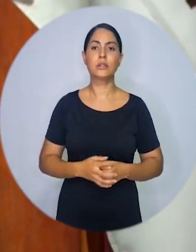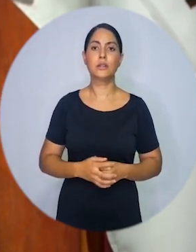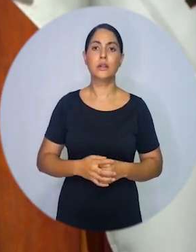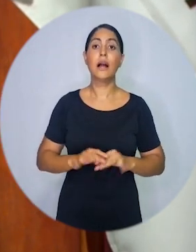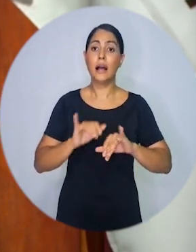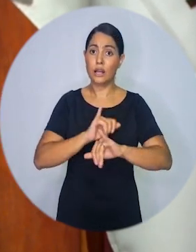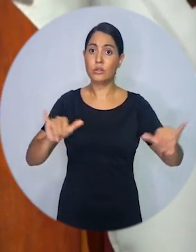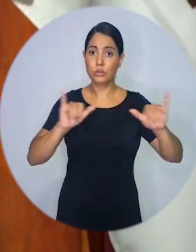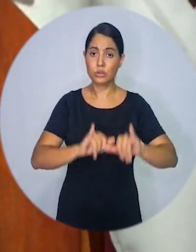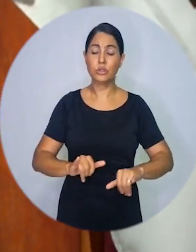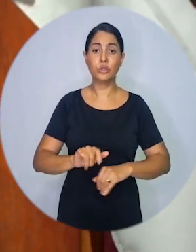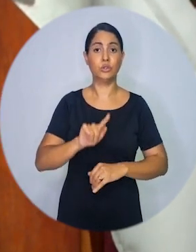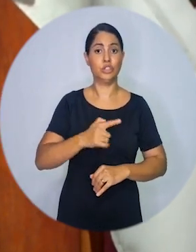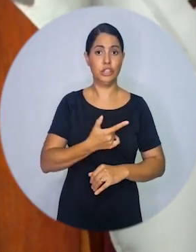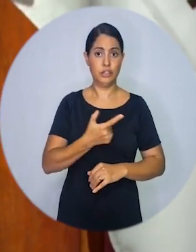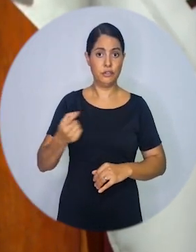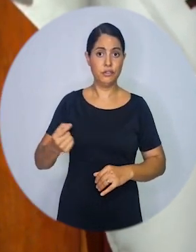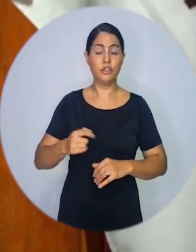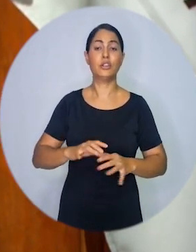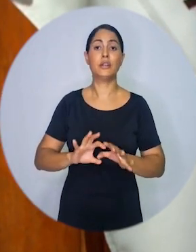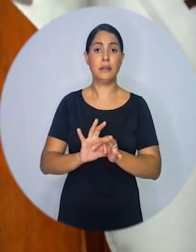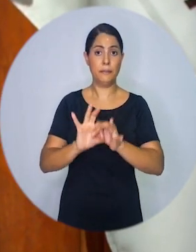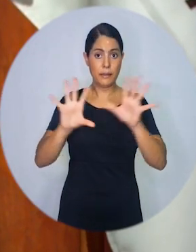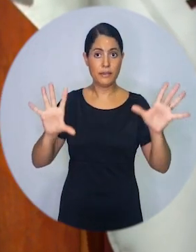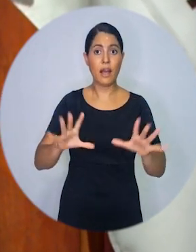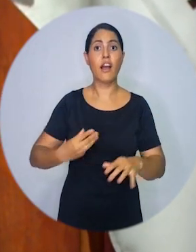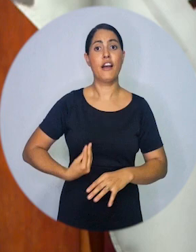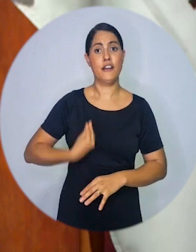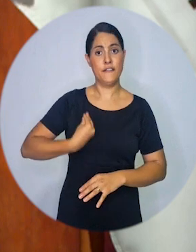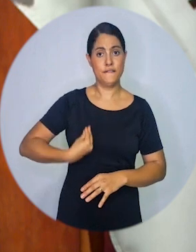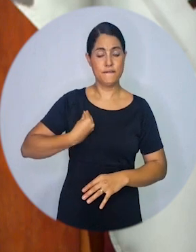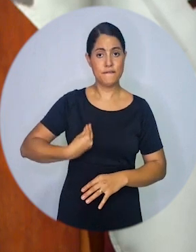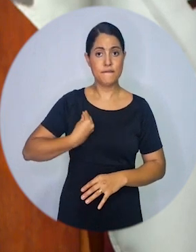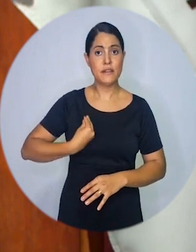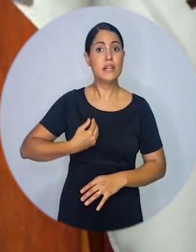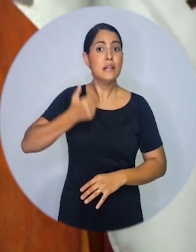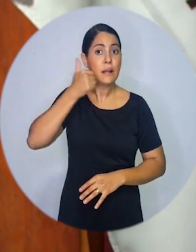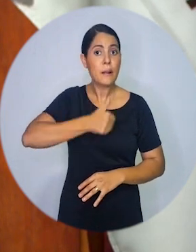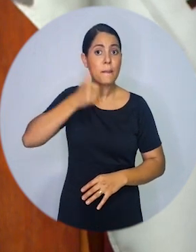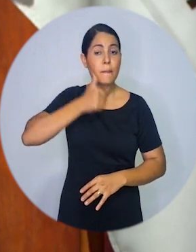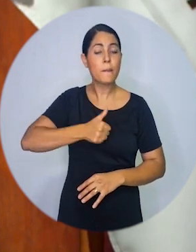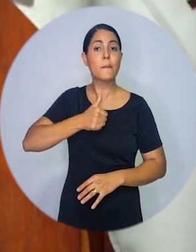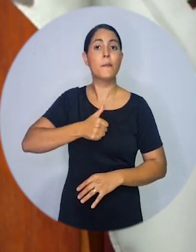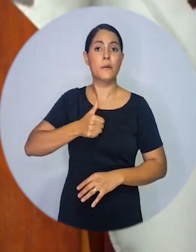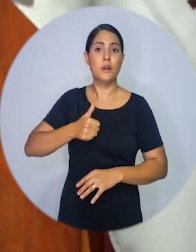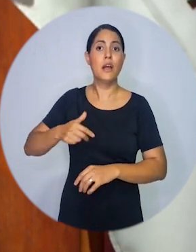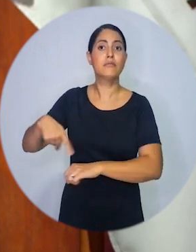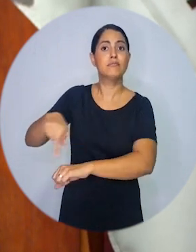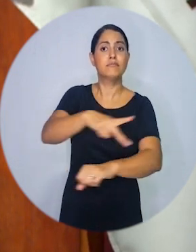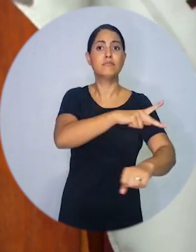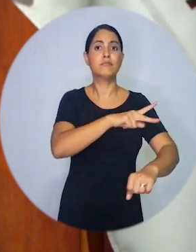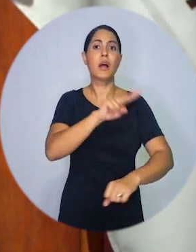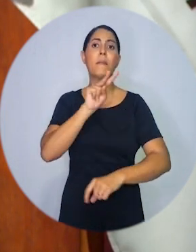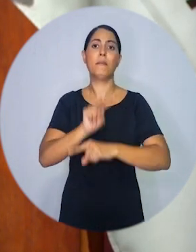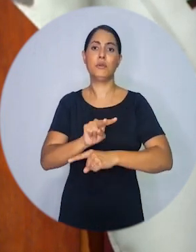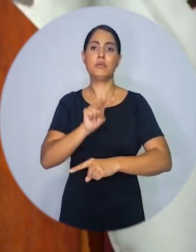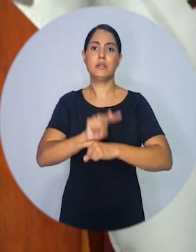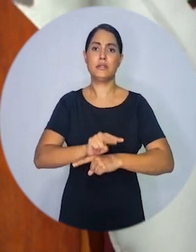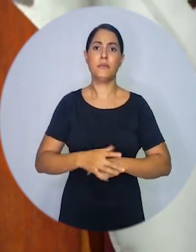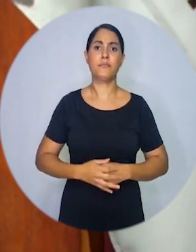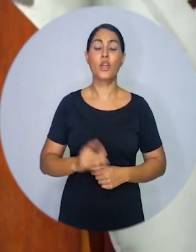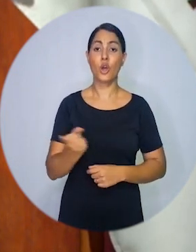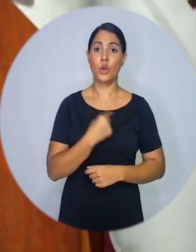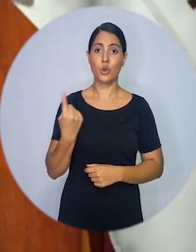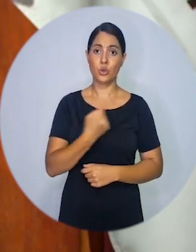comunidade jurídica do Liga ao G20 deve comprometer-se com a liberdade, com a vida, com a proteção das mulheres em nossos